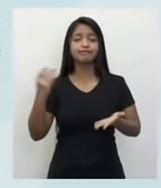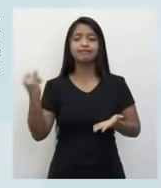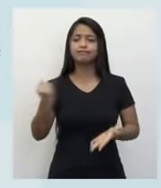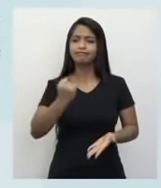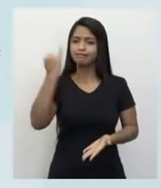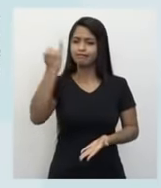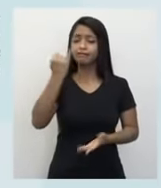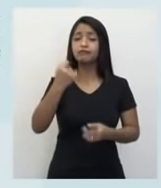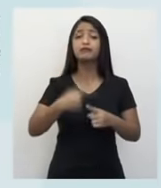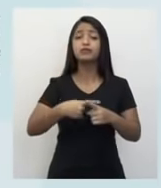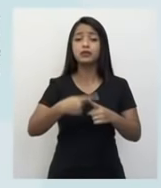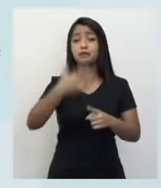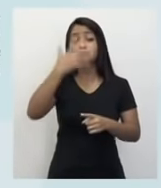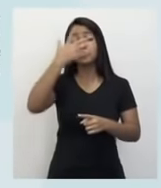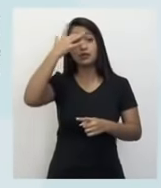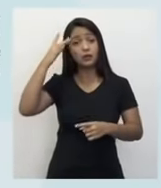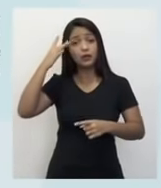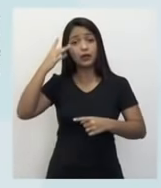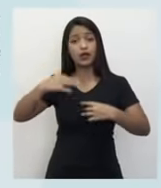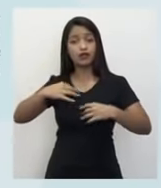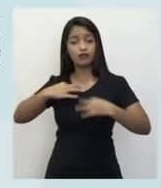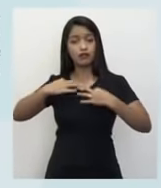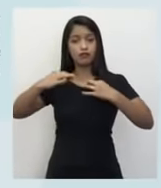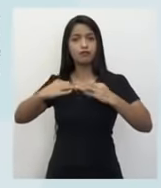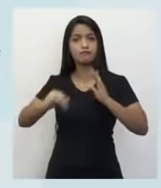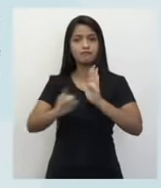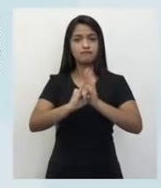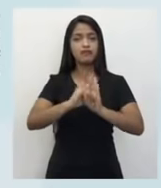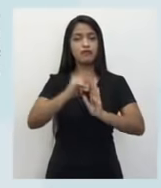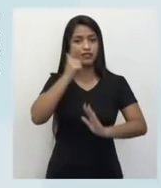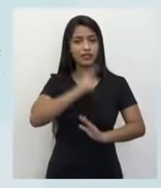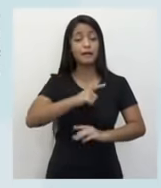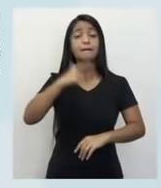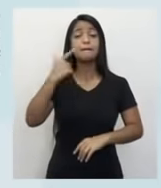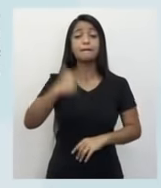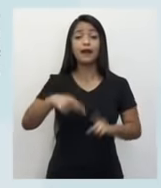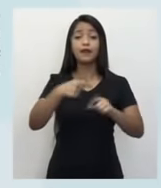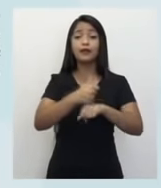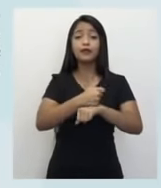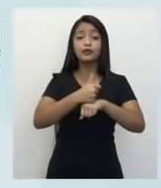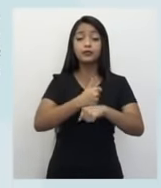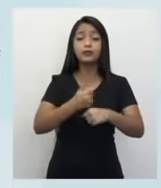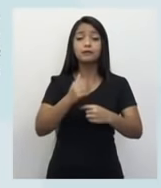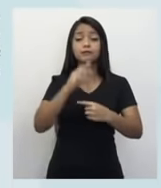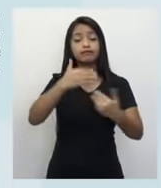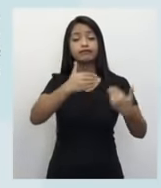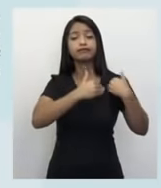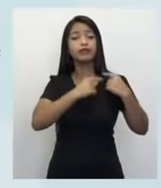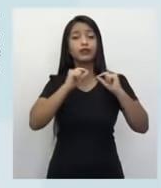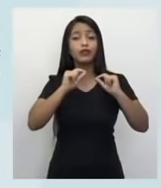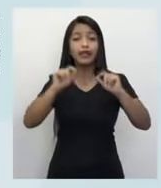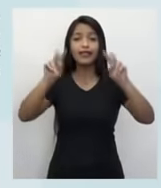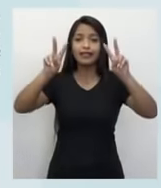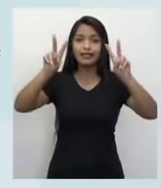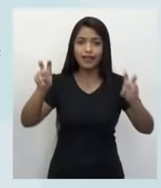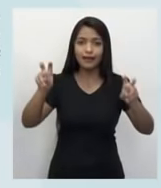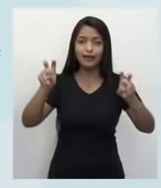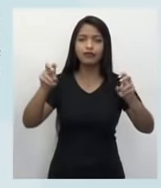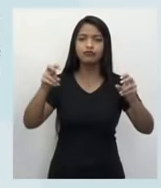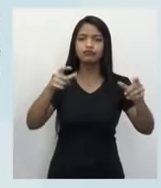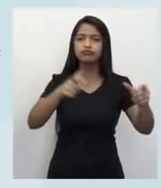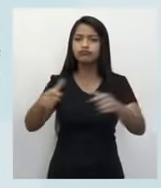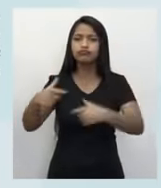identidade do personagem, outra função do figurinista é estabelecer o tema e o clima da produção por meio da vestimenta. Portanto, todo